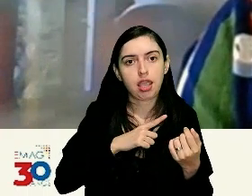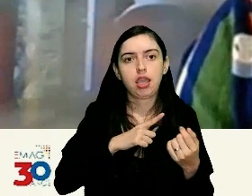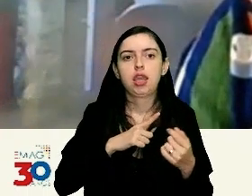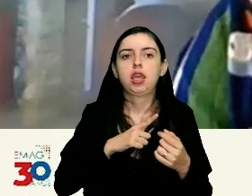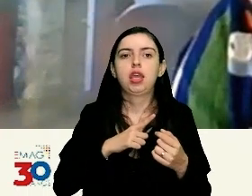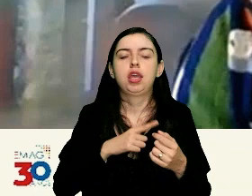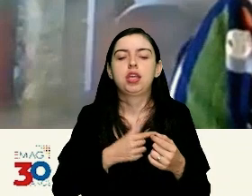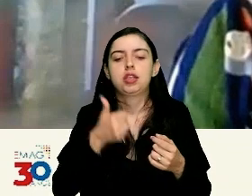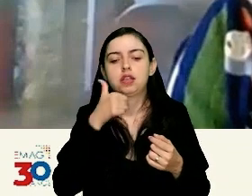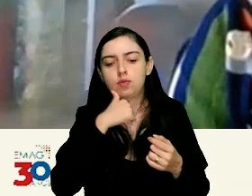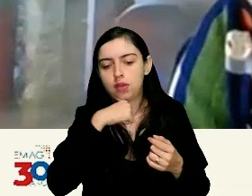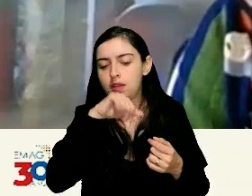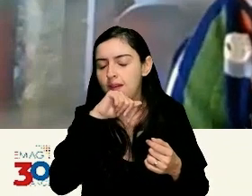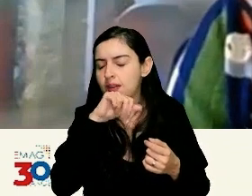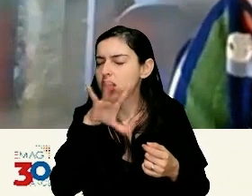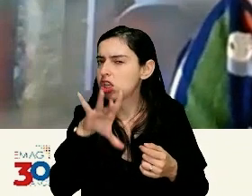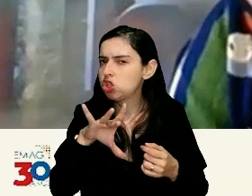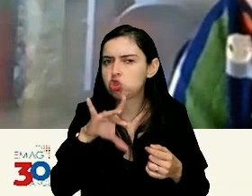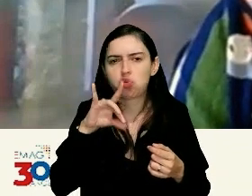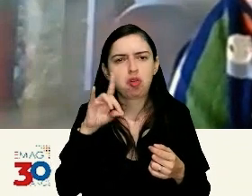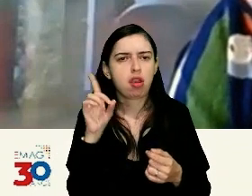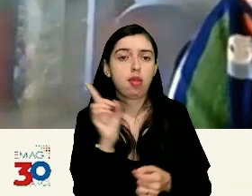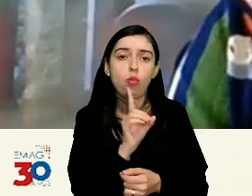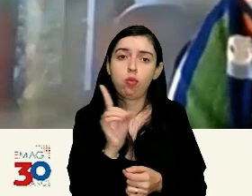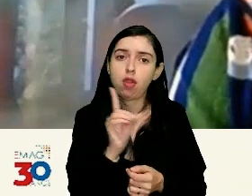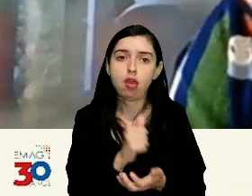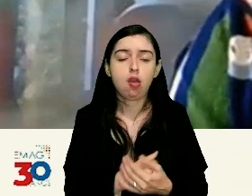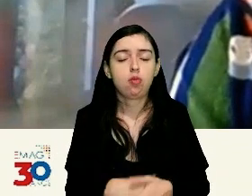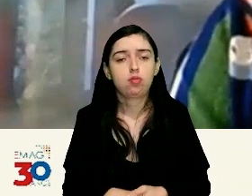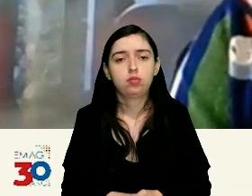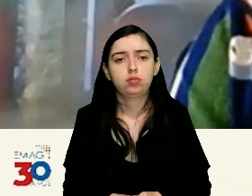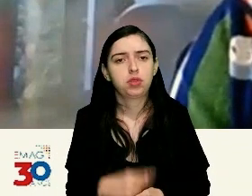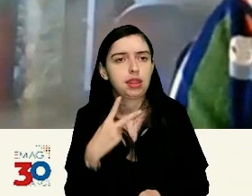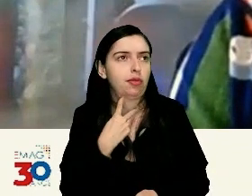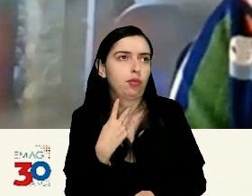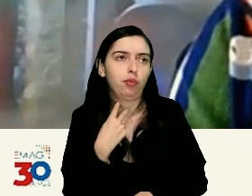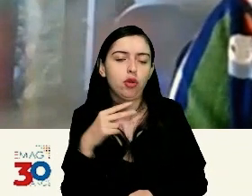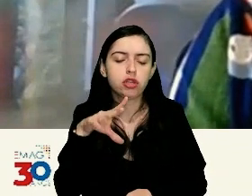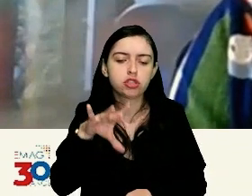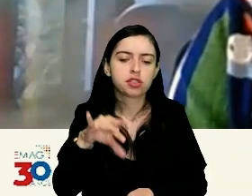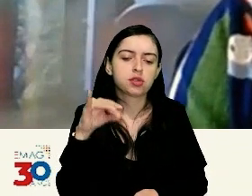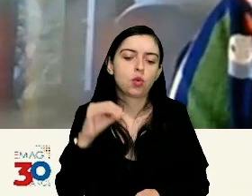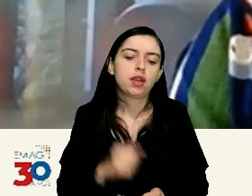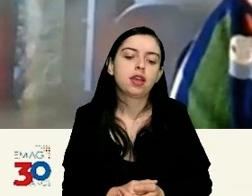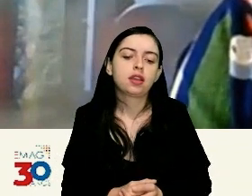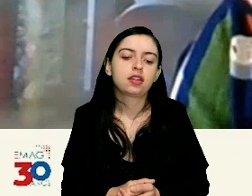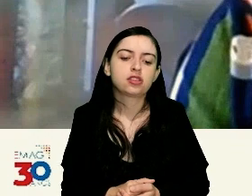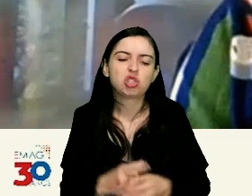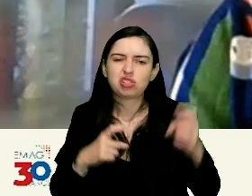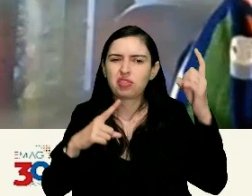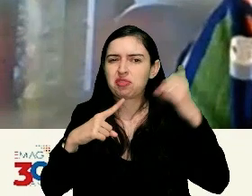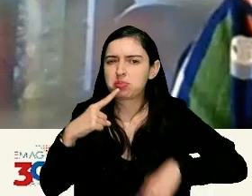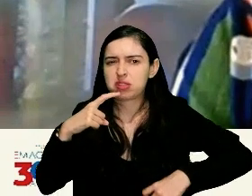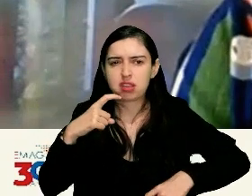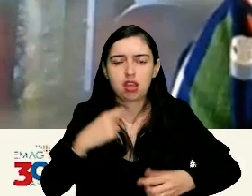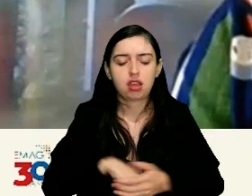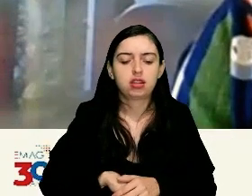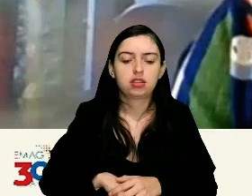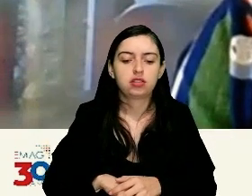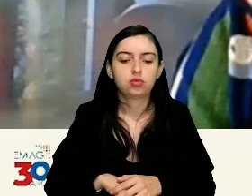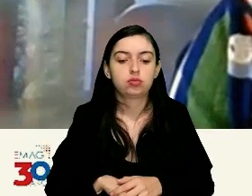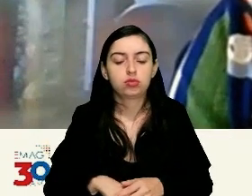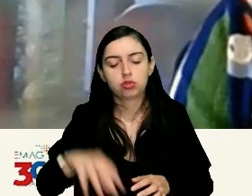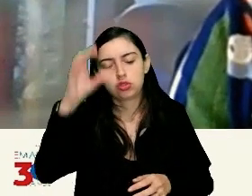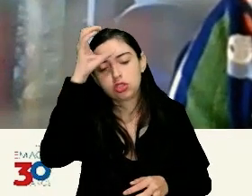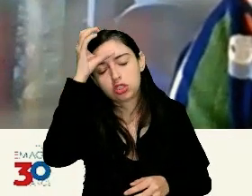opção. Não é uma opção. Ela não optou por isso. Ela foi violentada, normalmente por tios, por pais.